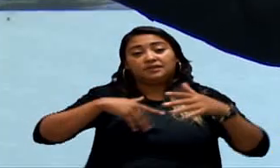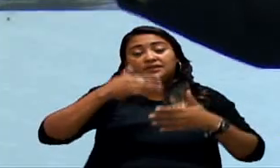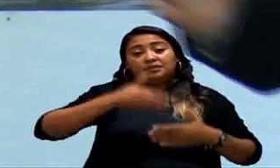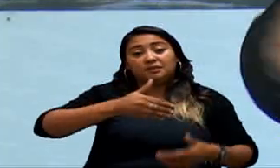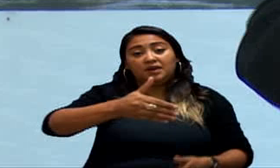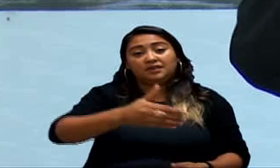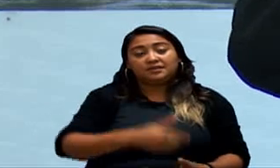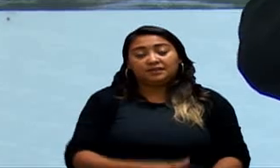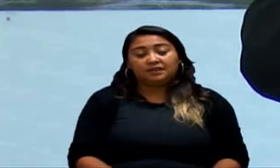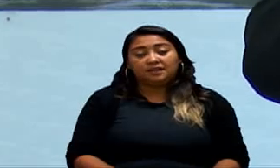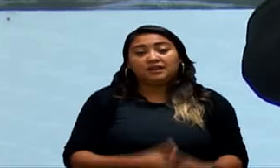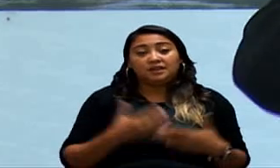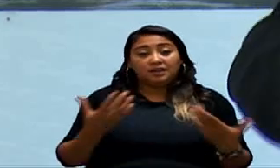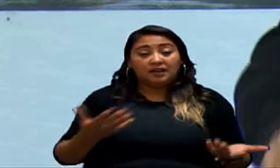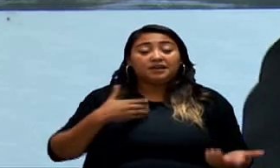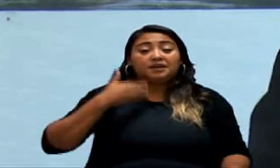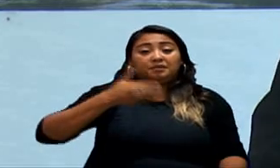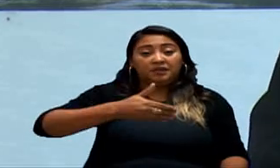Márcia?